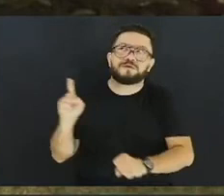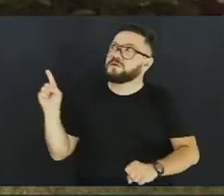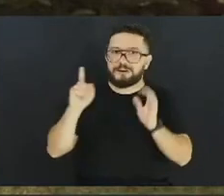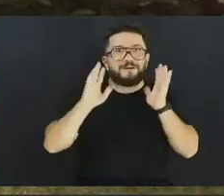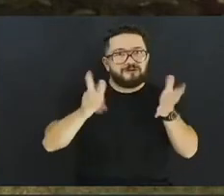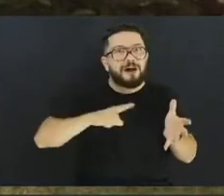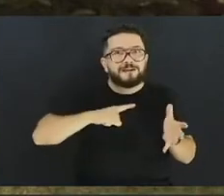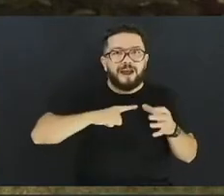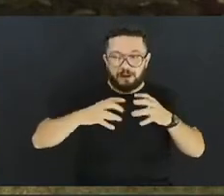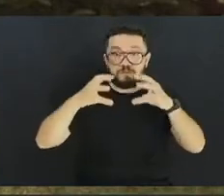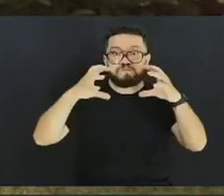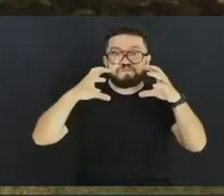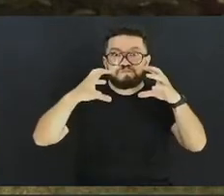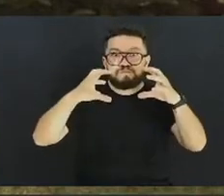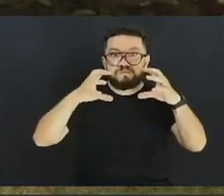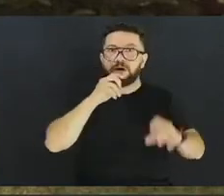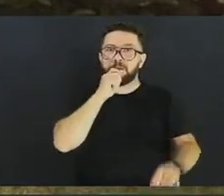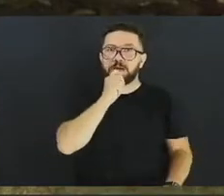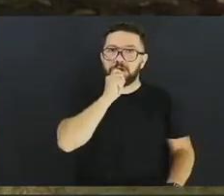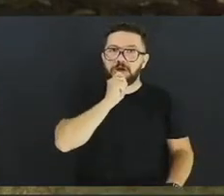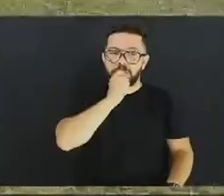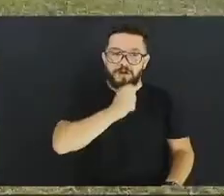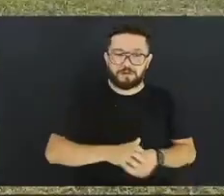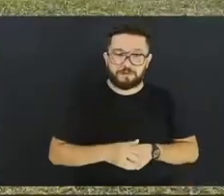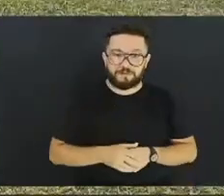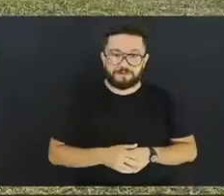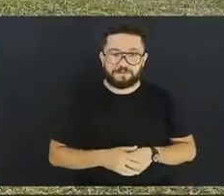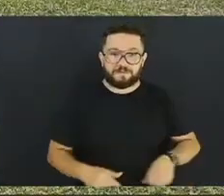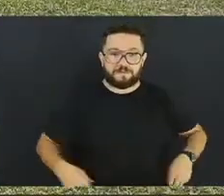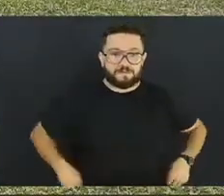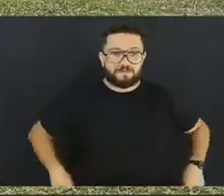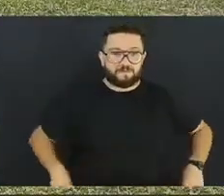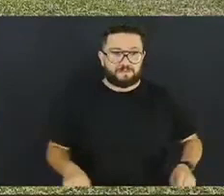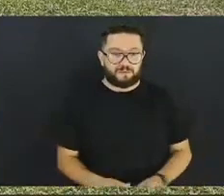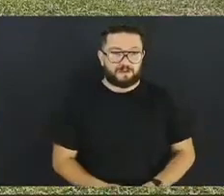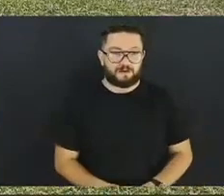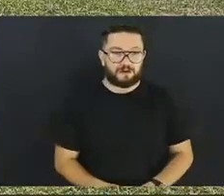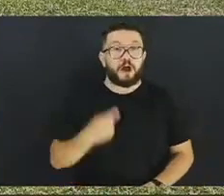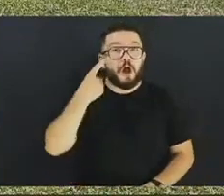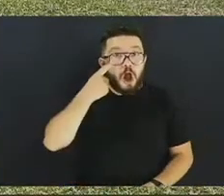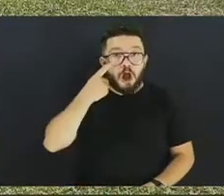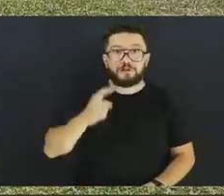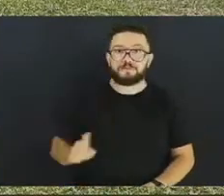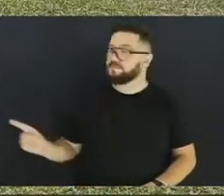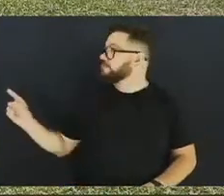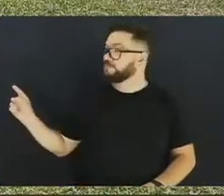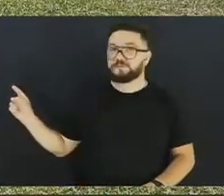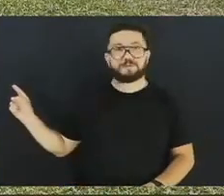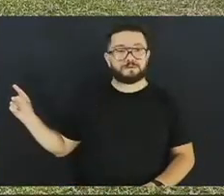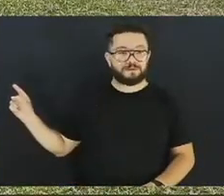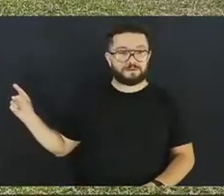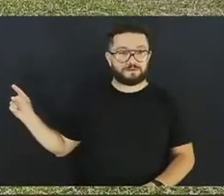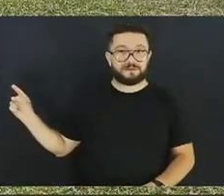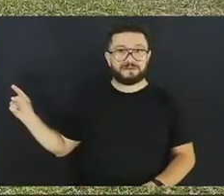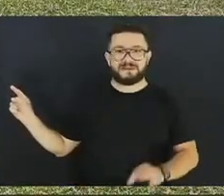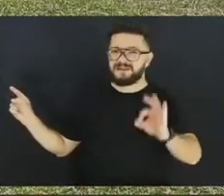fazíamos seleção genética. E agora sim, agora esses que vocês vão ver, olha ali, gente. Tenho certeza, fora esses,